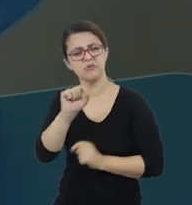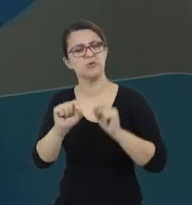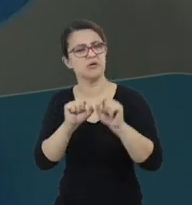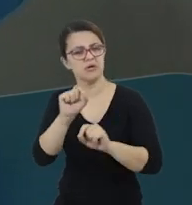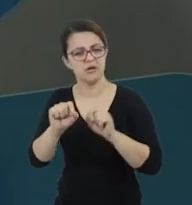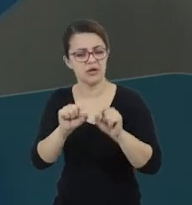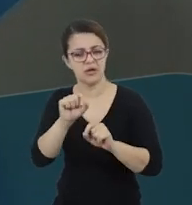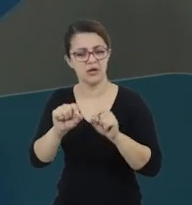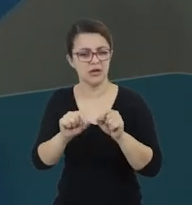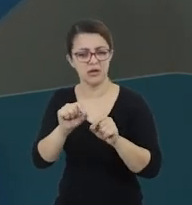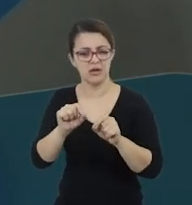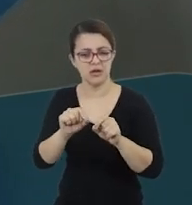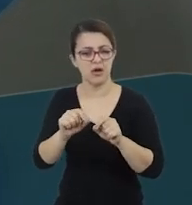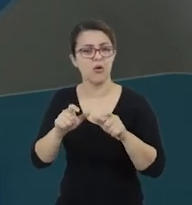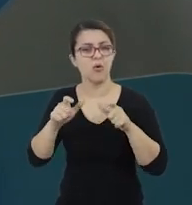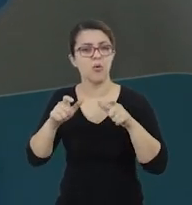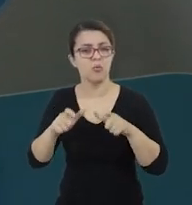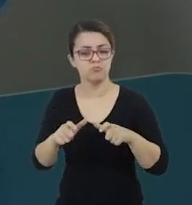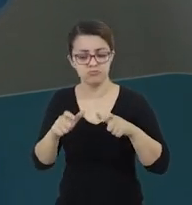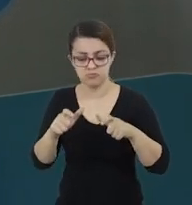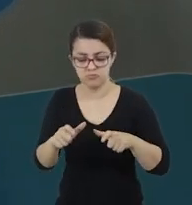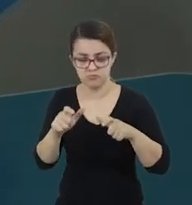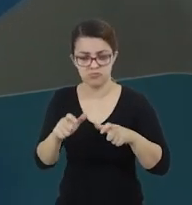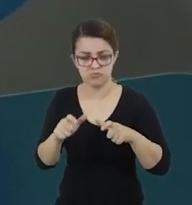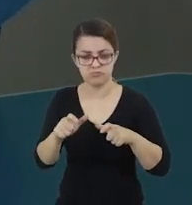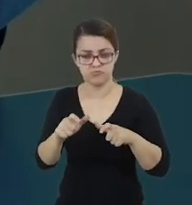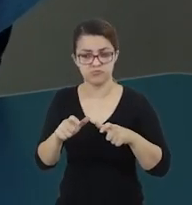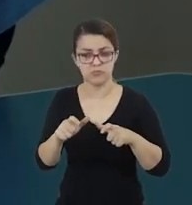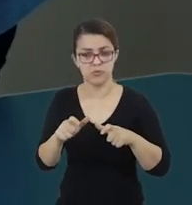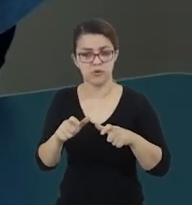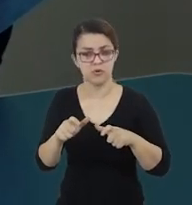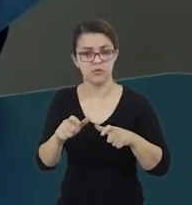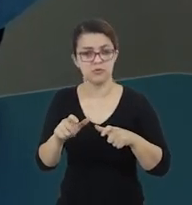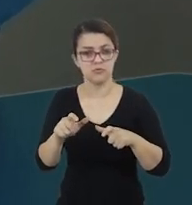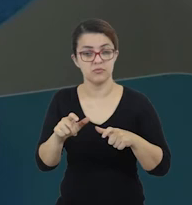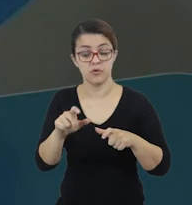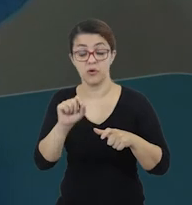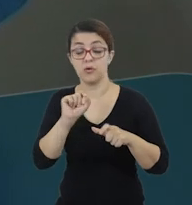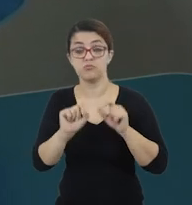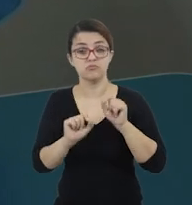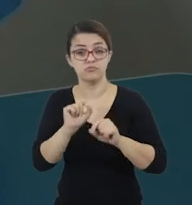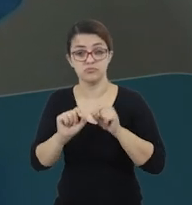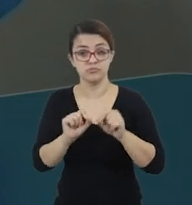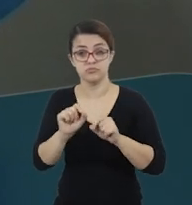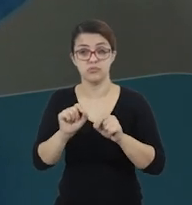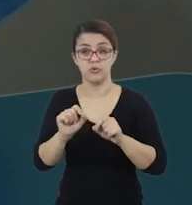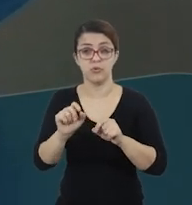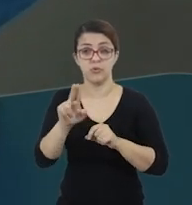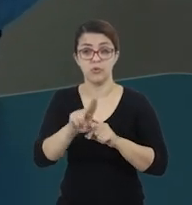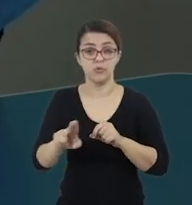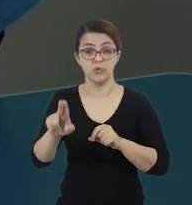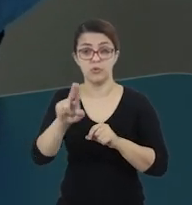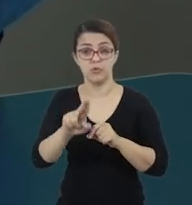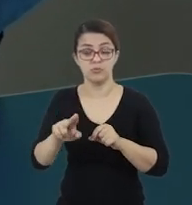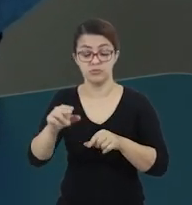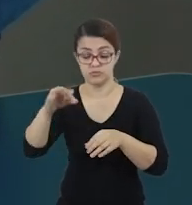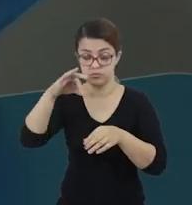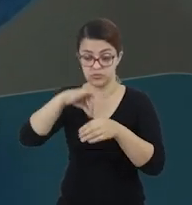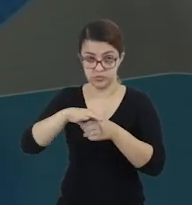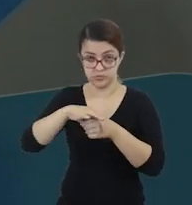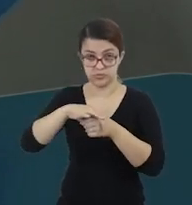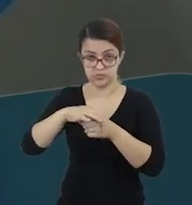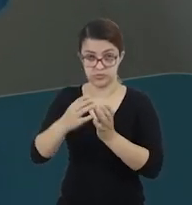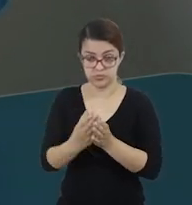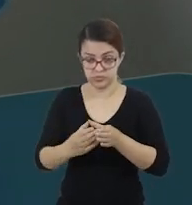de ecossistemas terrestres em uma pequena escala, por meio das quais procura-se reproduzir as condições do meio ambiente. São montados